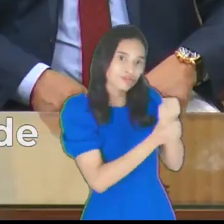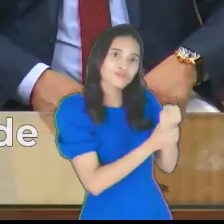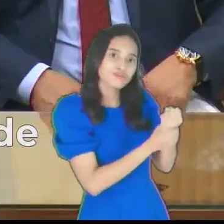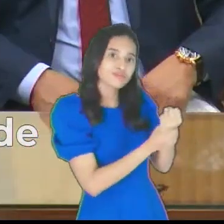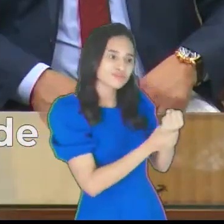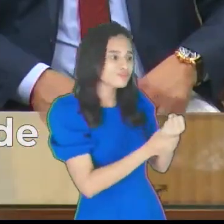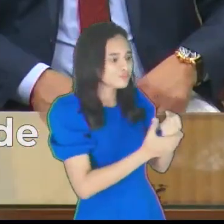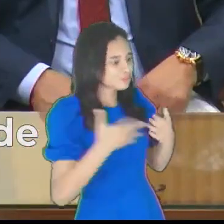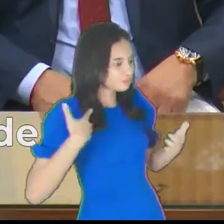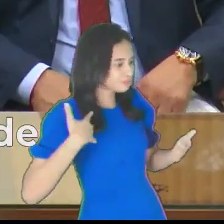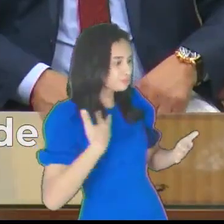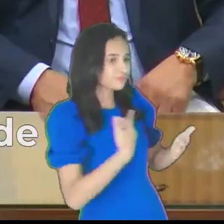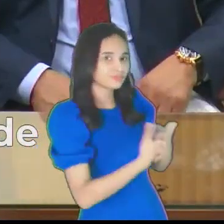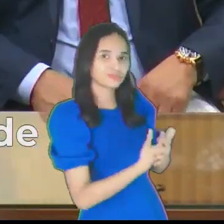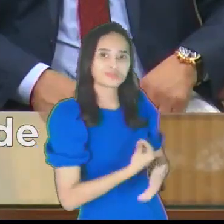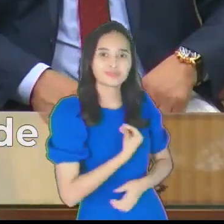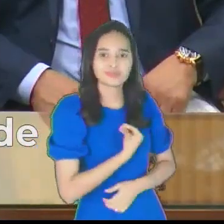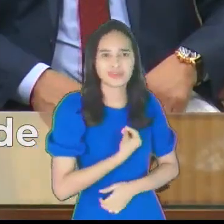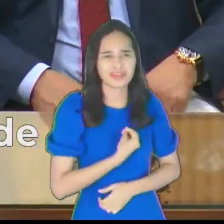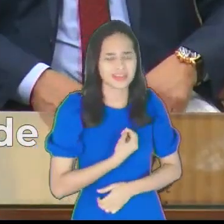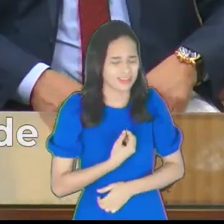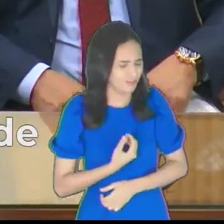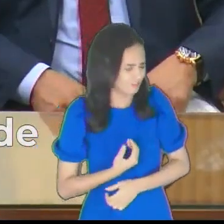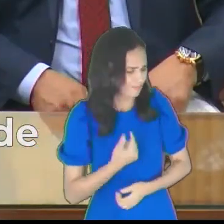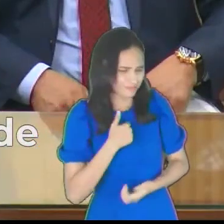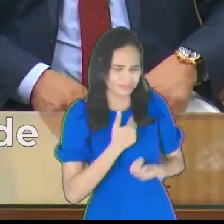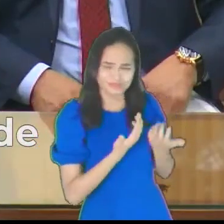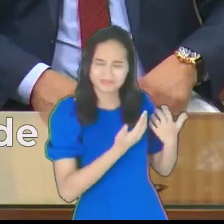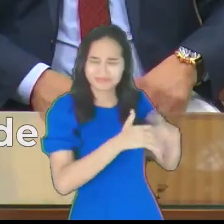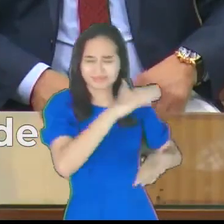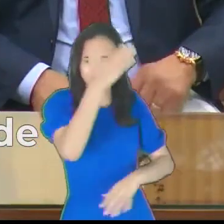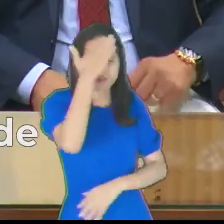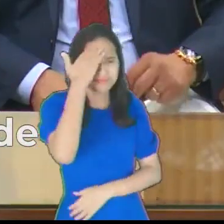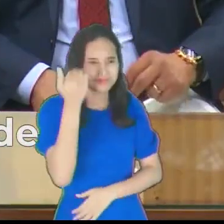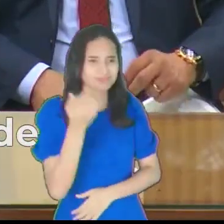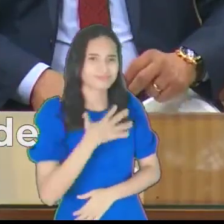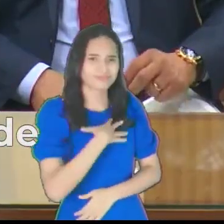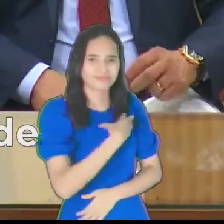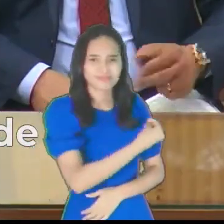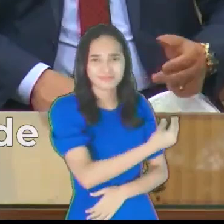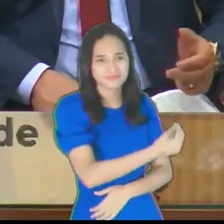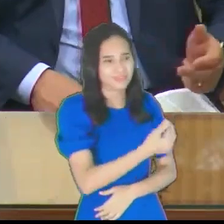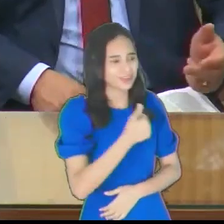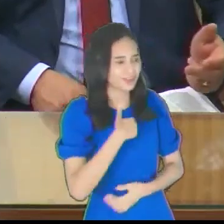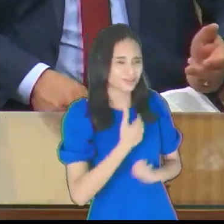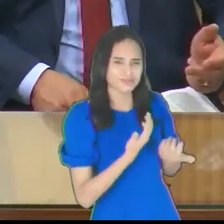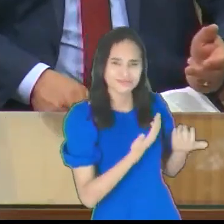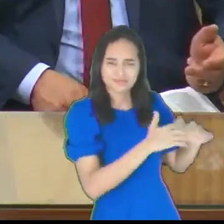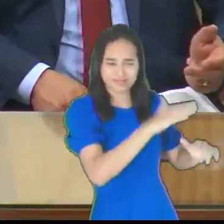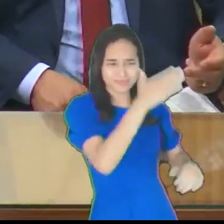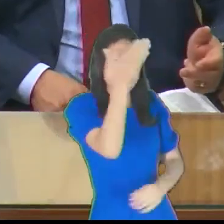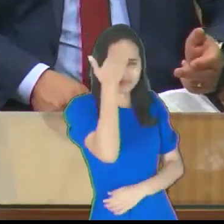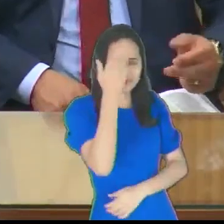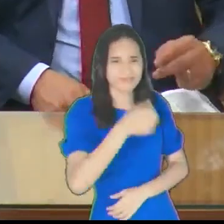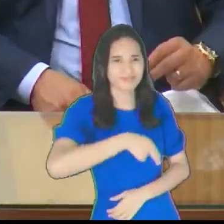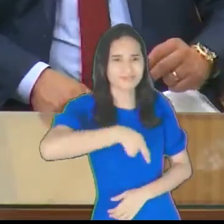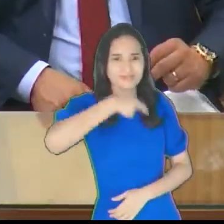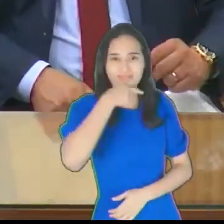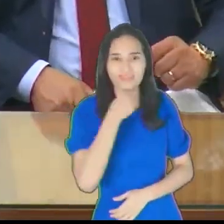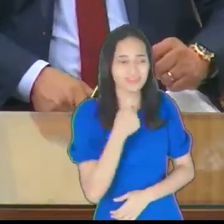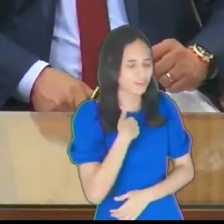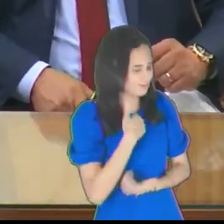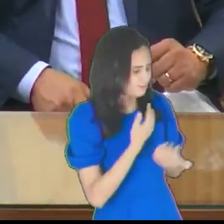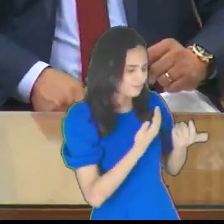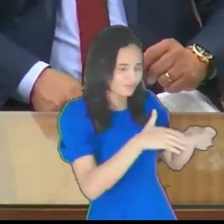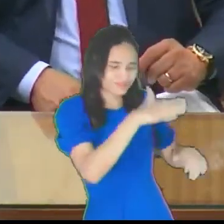vida. E eu quero lá saber de filho, e eu quero lá saber de neto, e eu quero lá saber